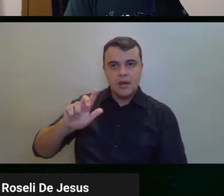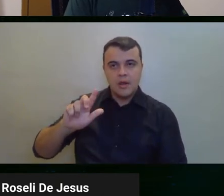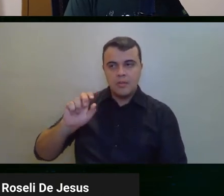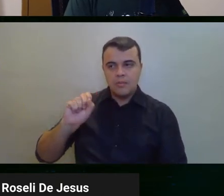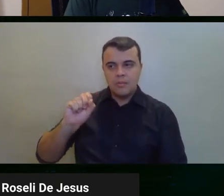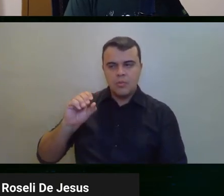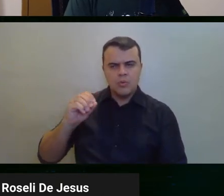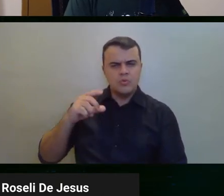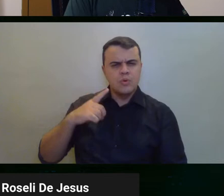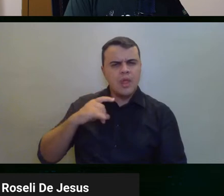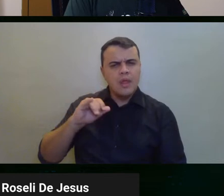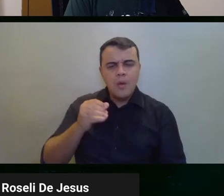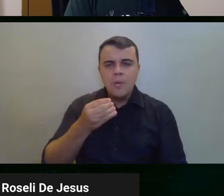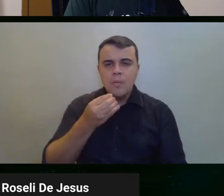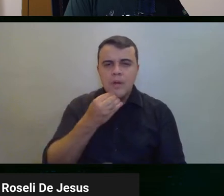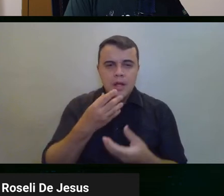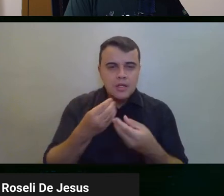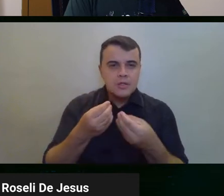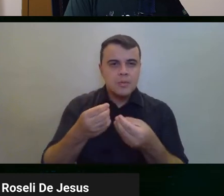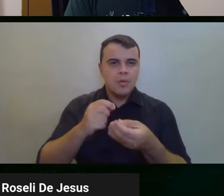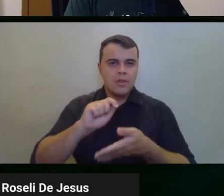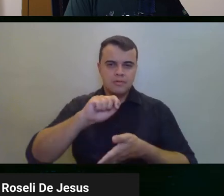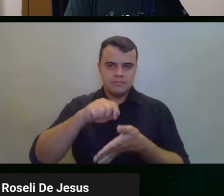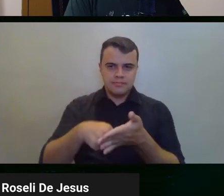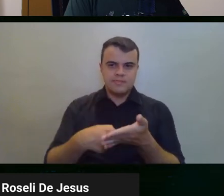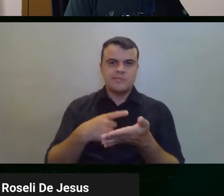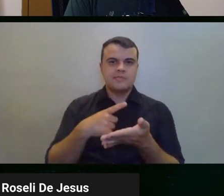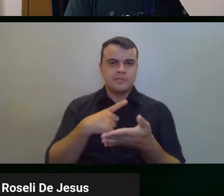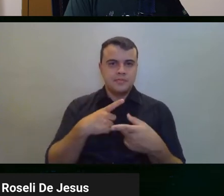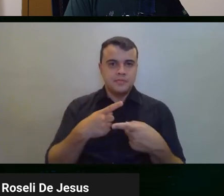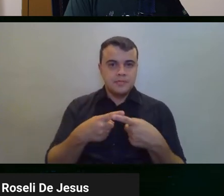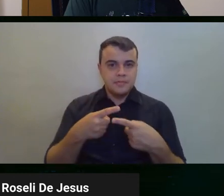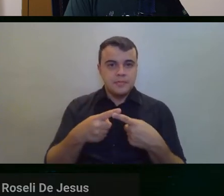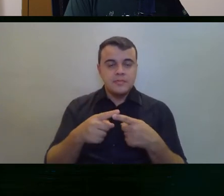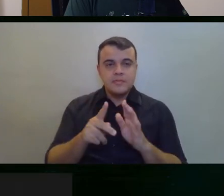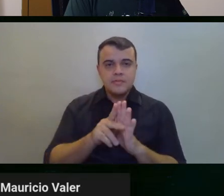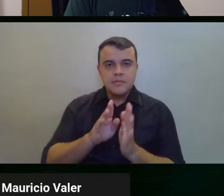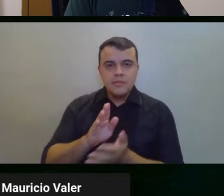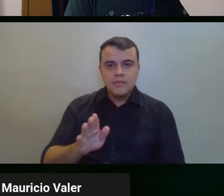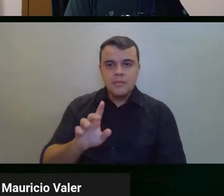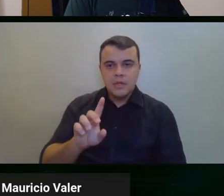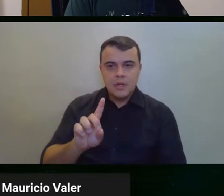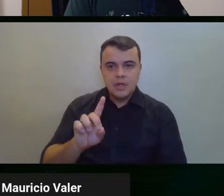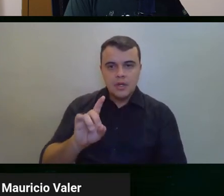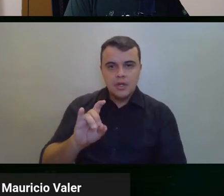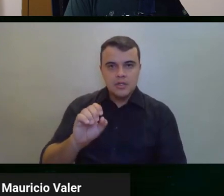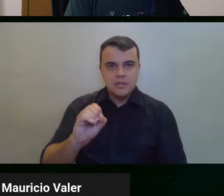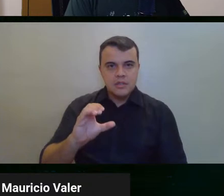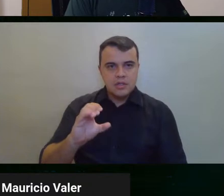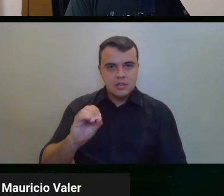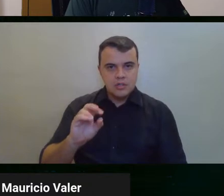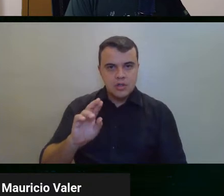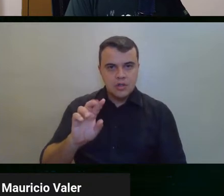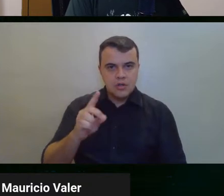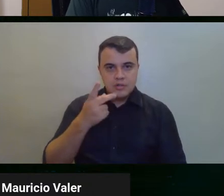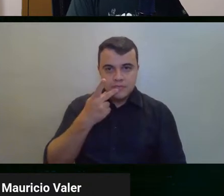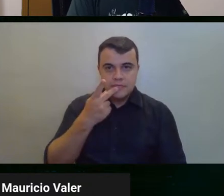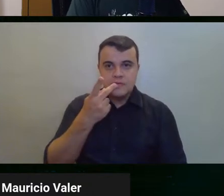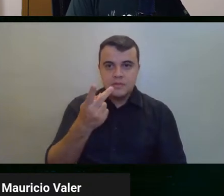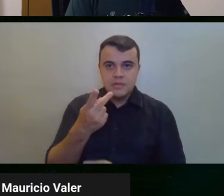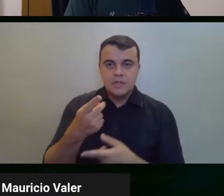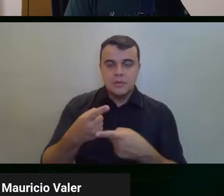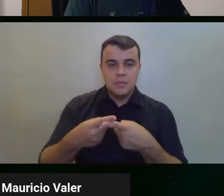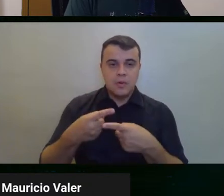uma um alto índice de contratação né e tem um canal do discord também que eles disponibilizaram para galera